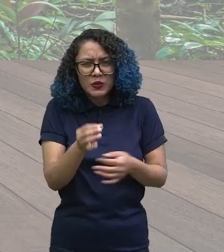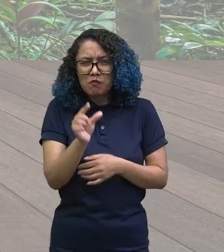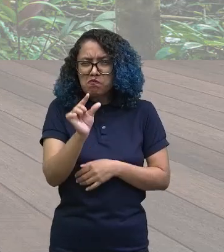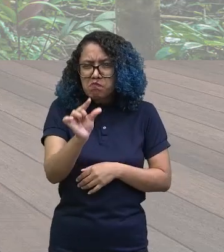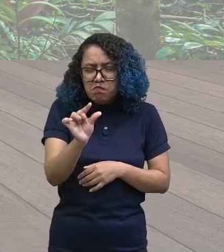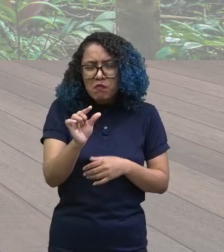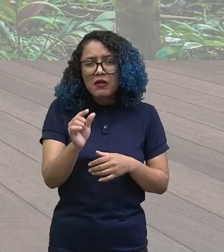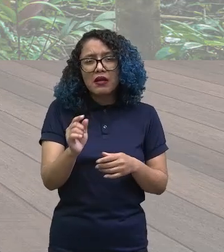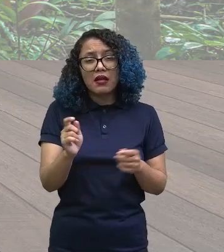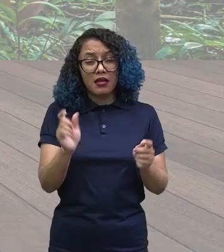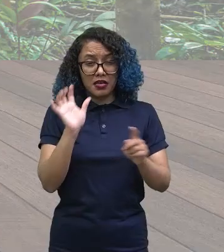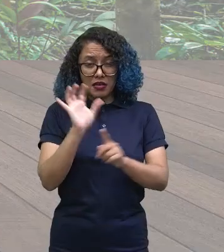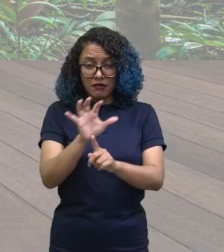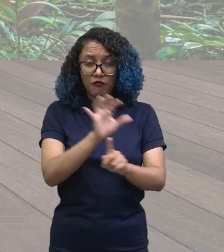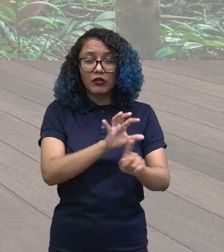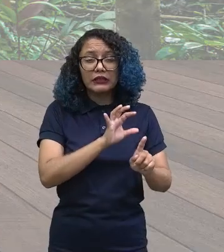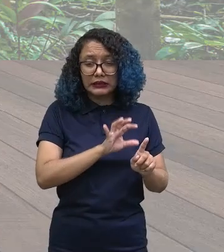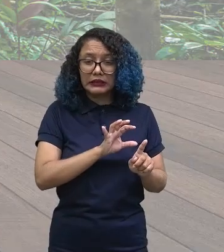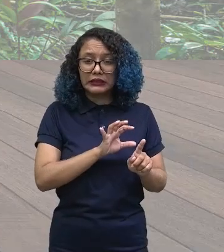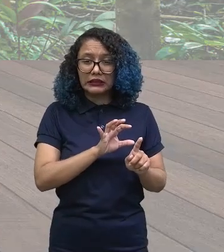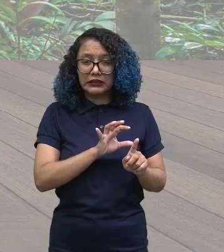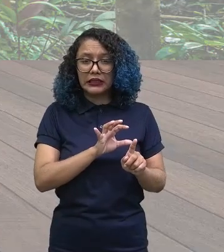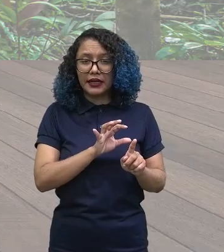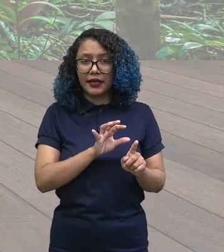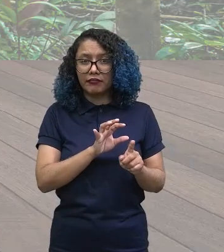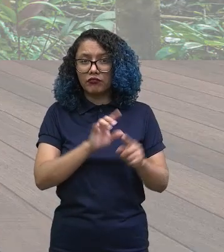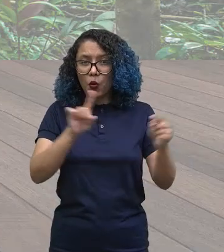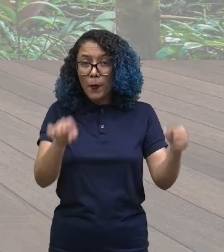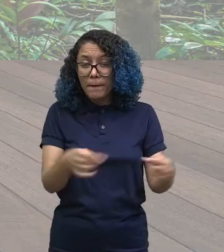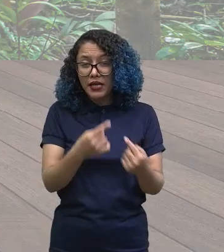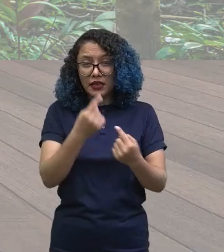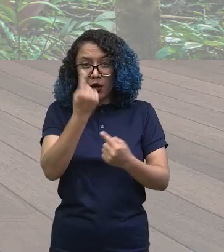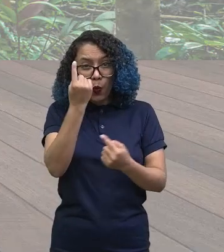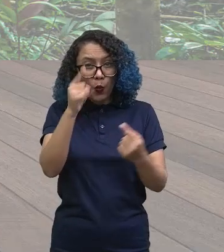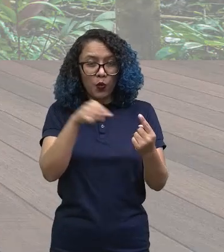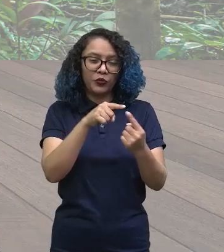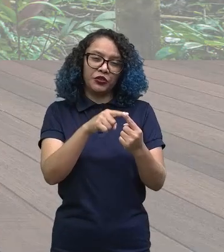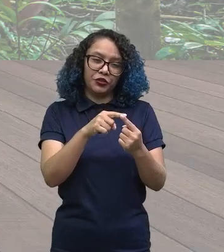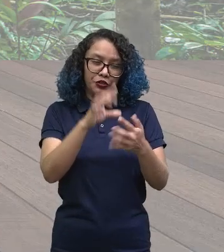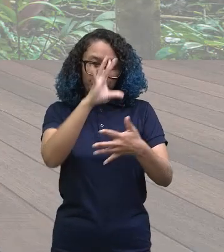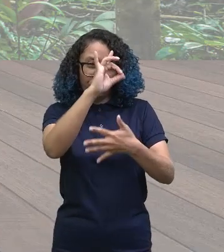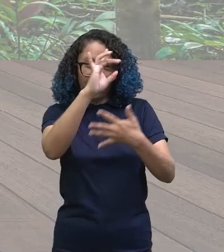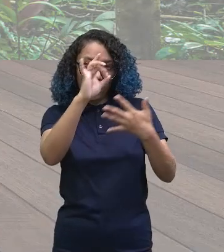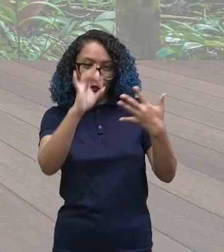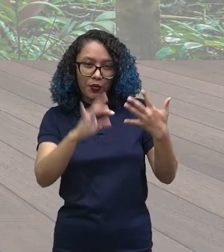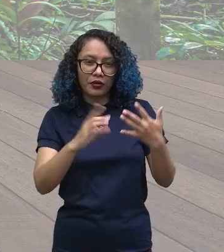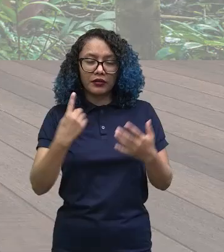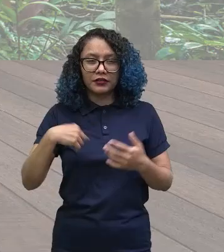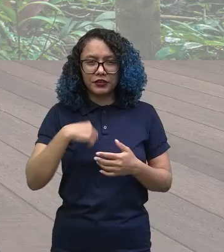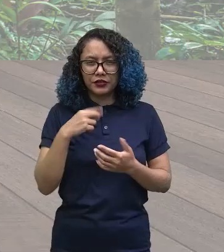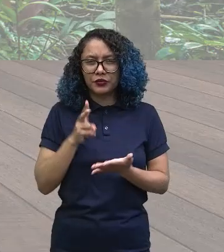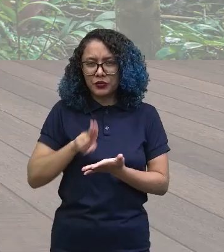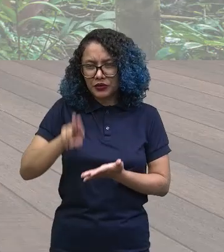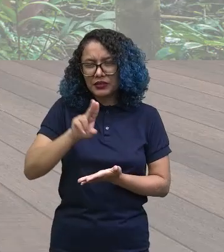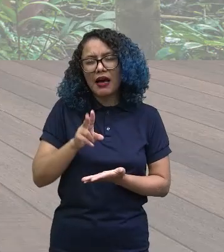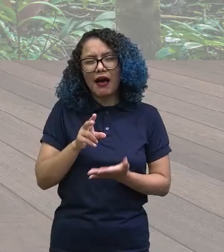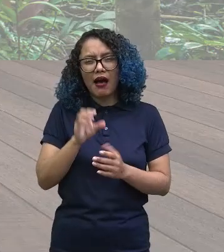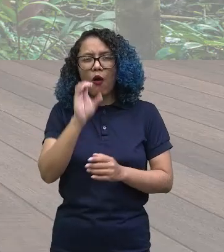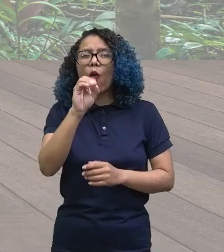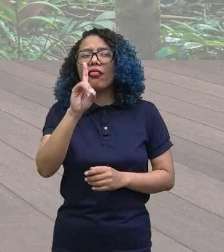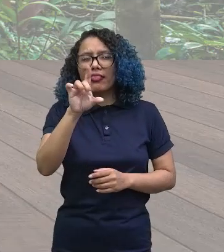influenciando em um destes 17 ODS, Então, nós vamos usar muito essa sigla, Sim.